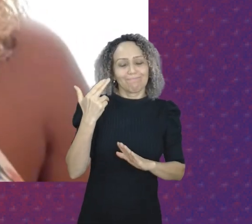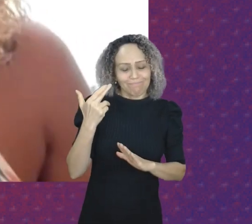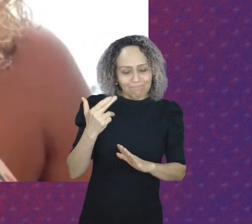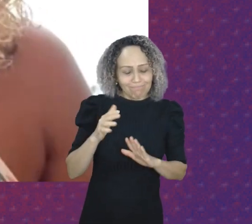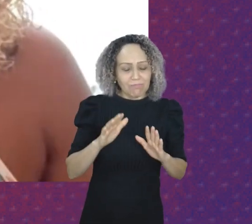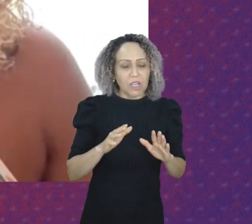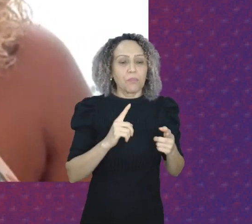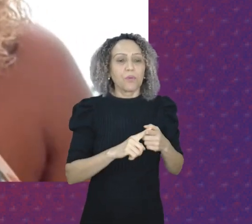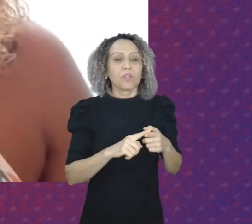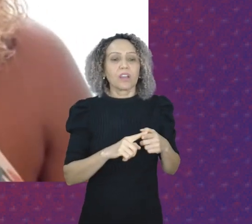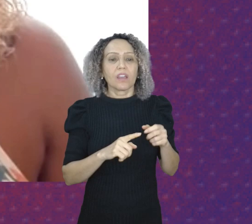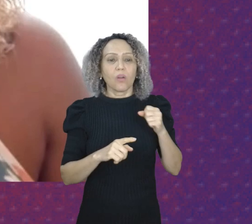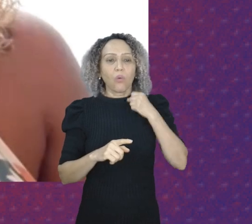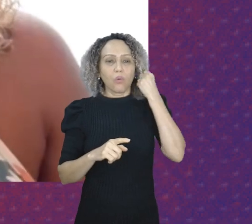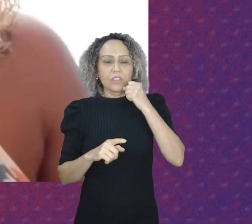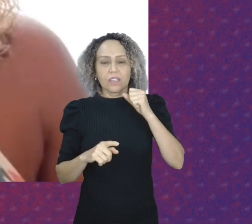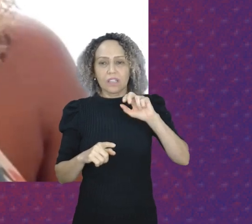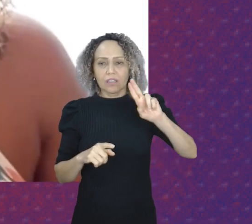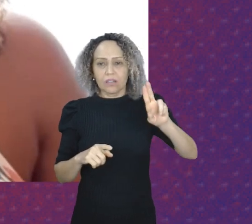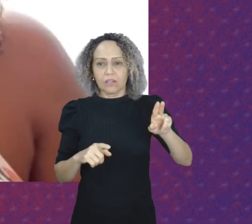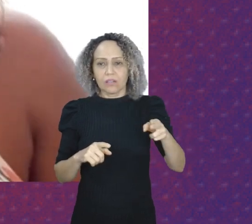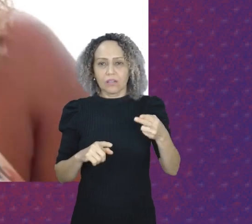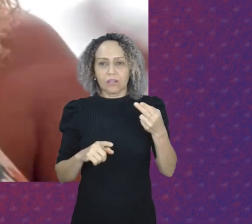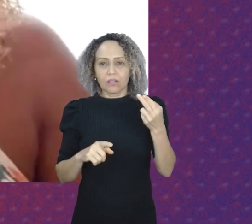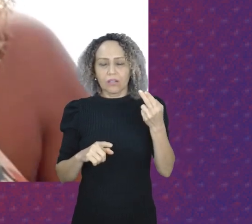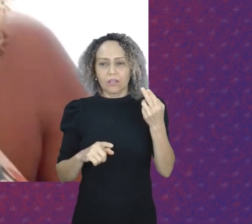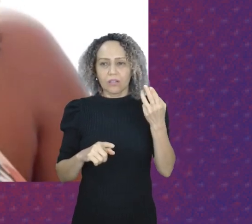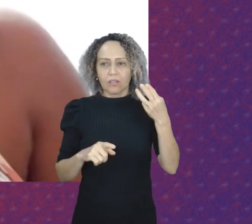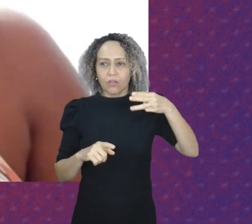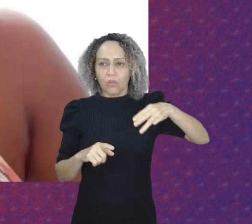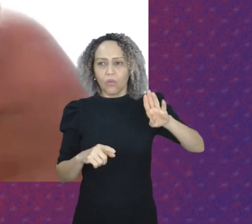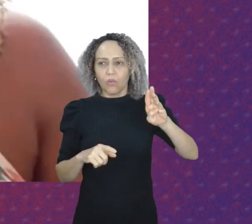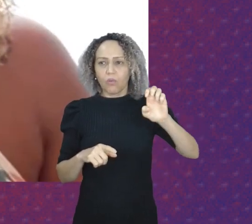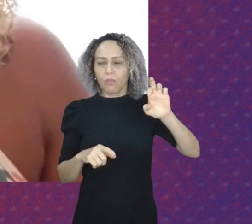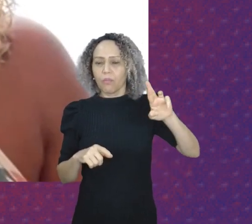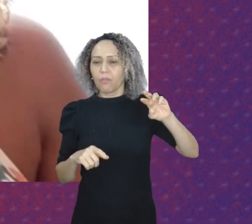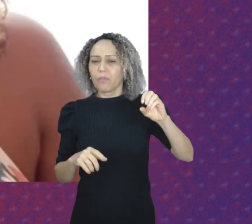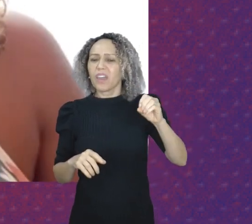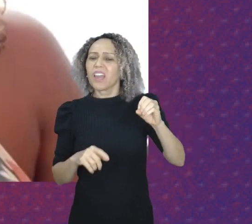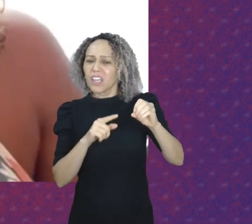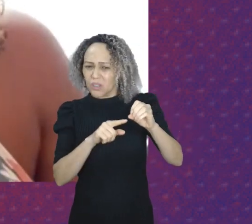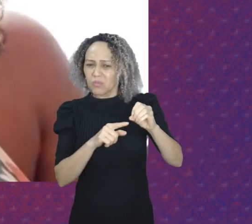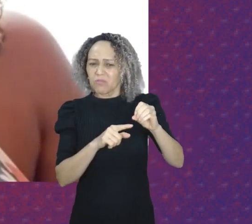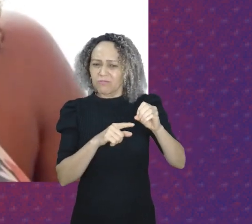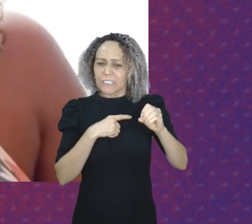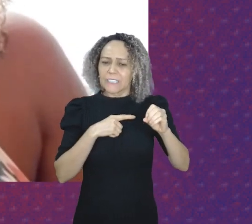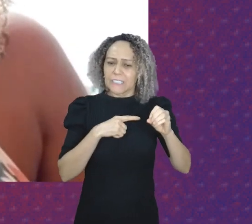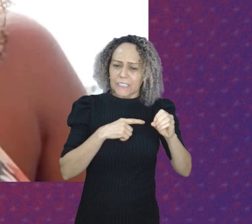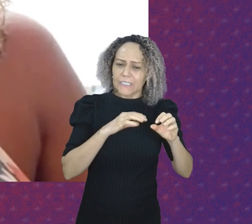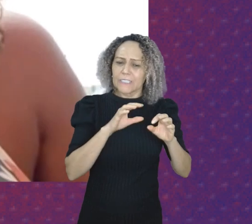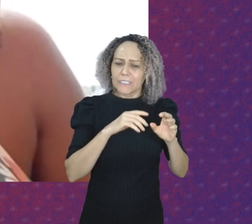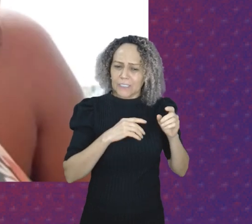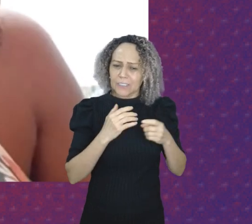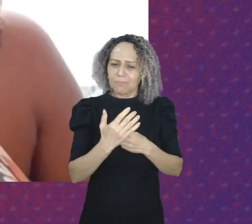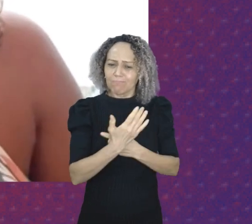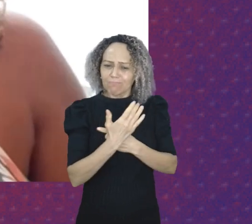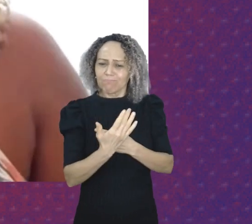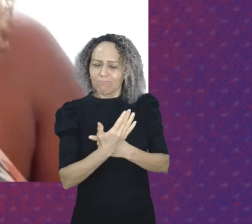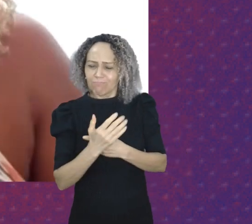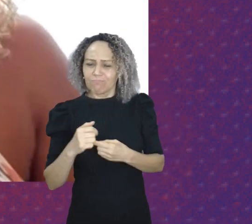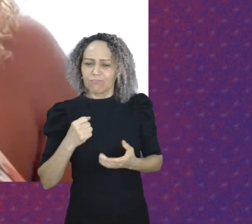o Senalesbi. Então, nós vamos fazer em dezembro, porque já tem passado eleições, eu acho que é mais viável,